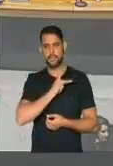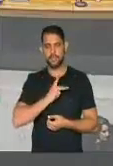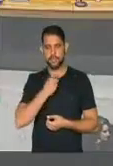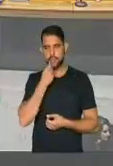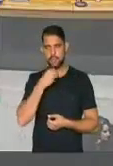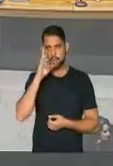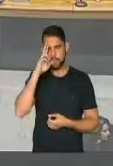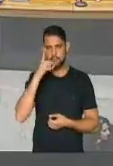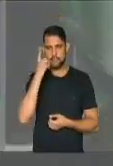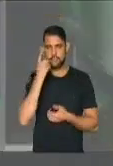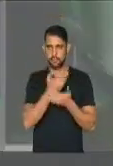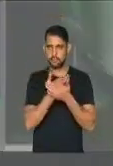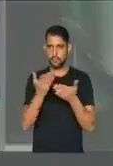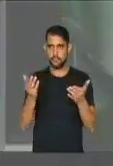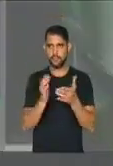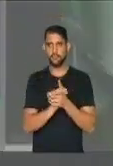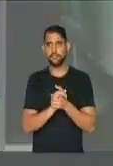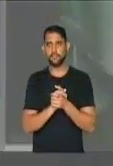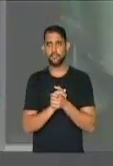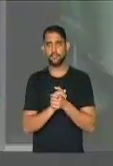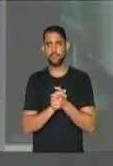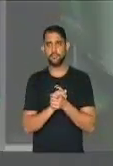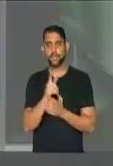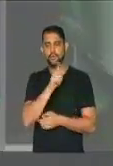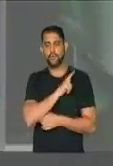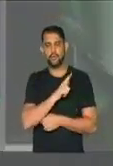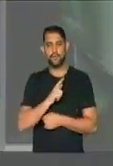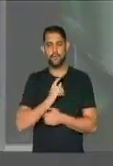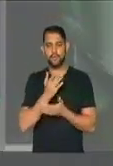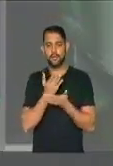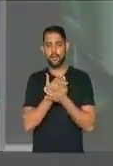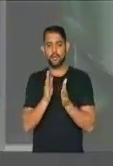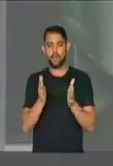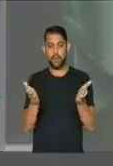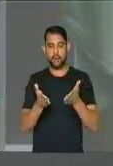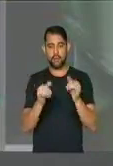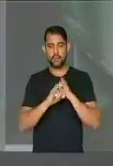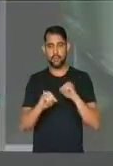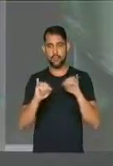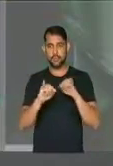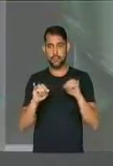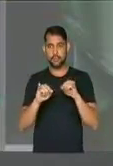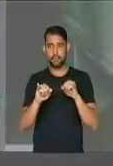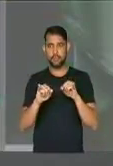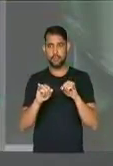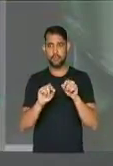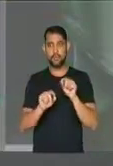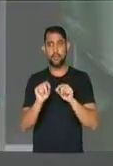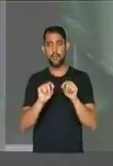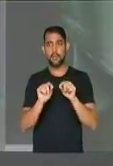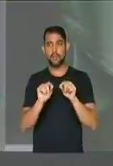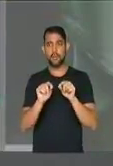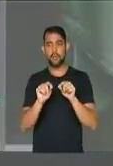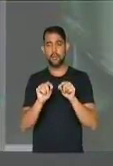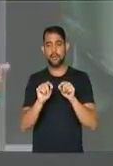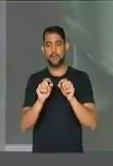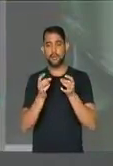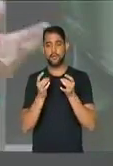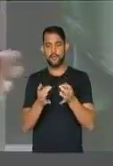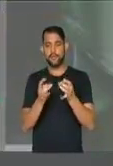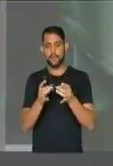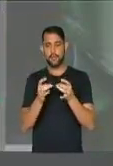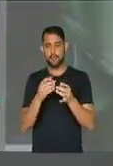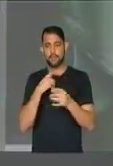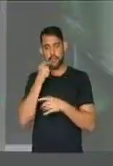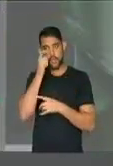Presidente, senhoras deputadas, senhores deputados, o governo acaba de anunciar a